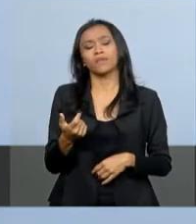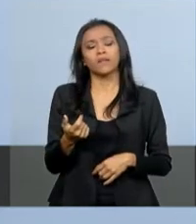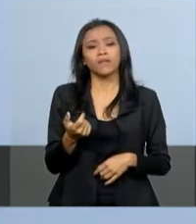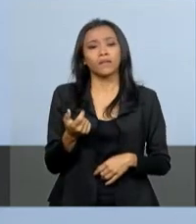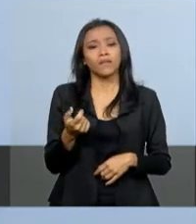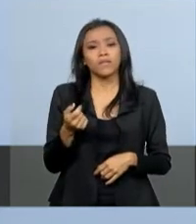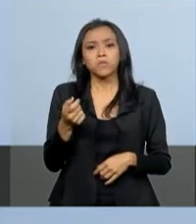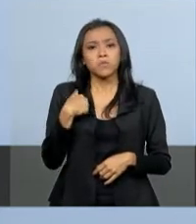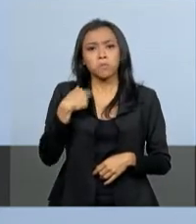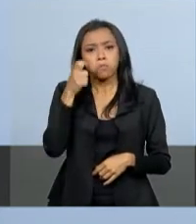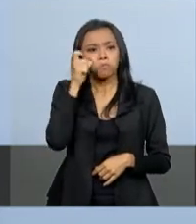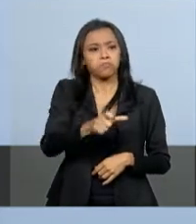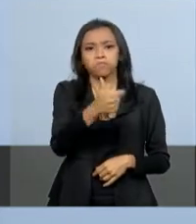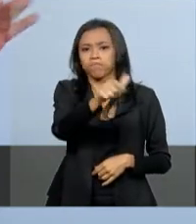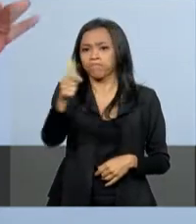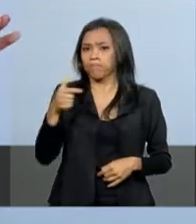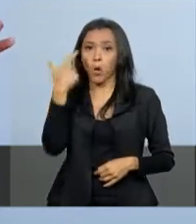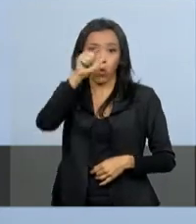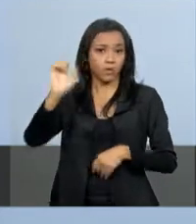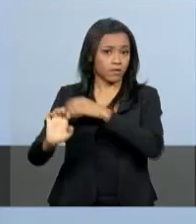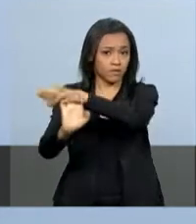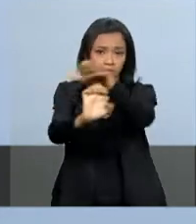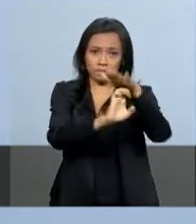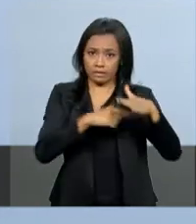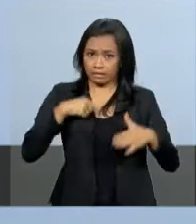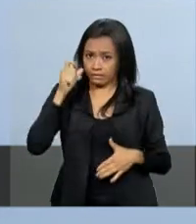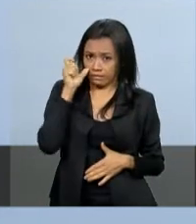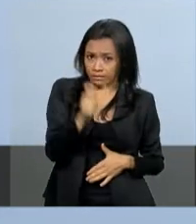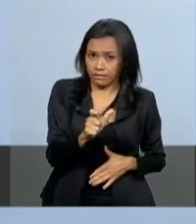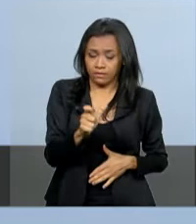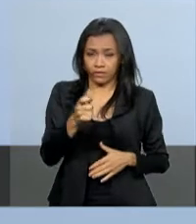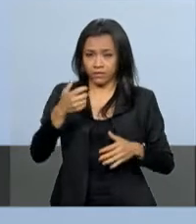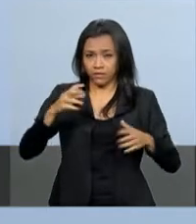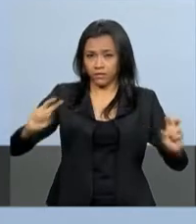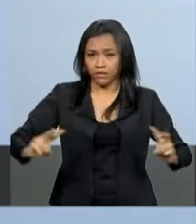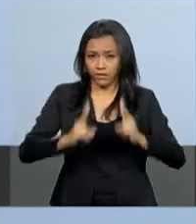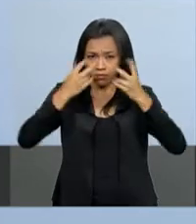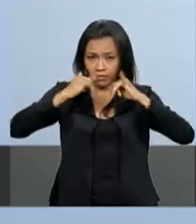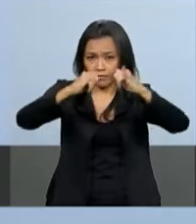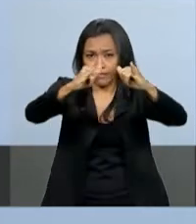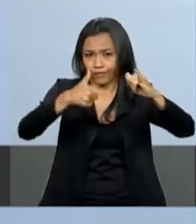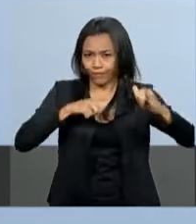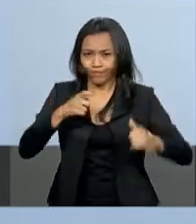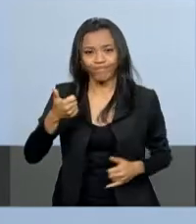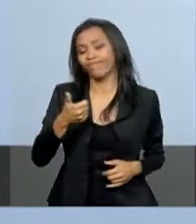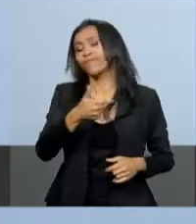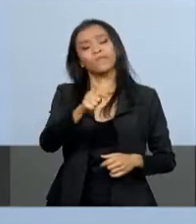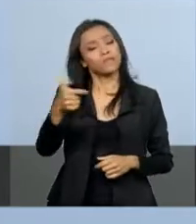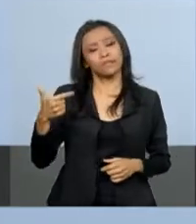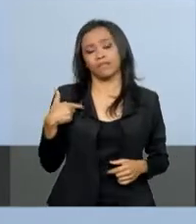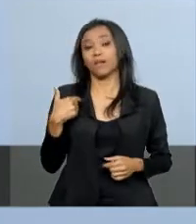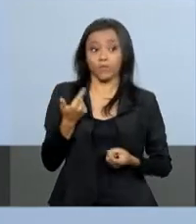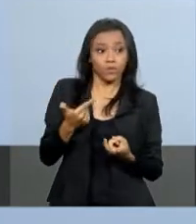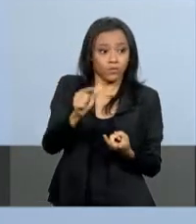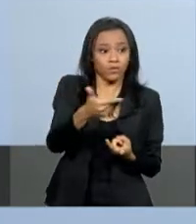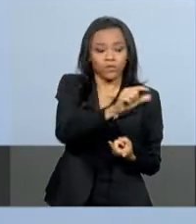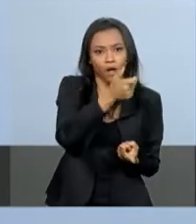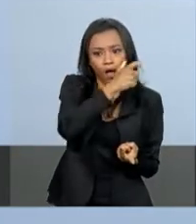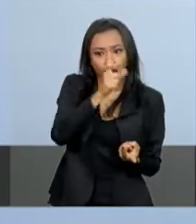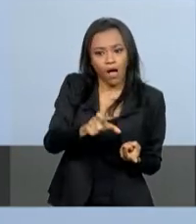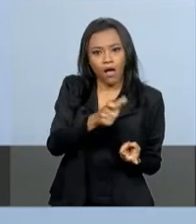investidores todos os vinte lotes ofertados despertaram um amplo interesse e foram